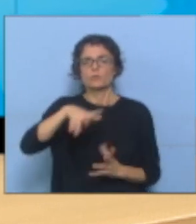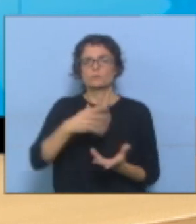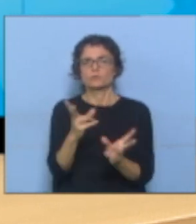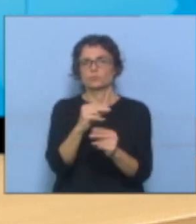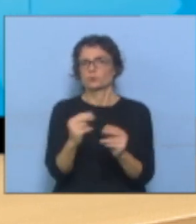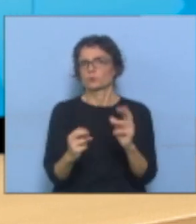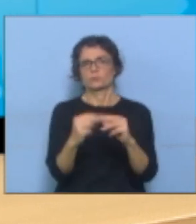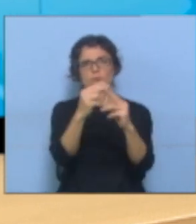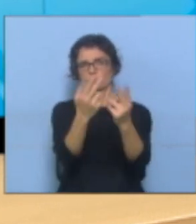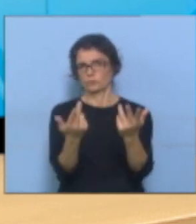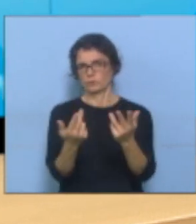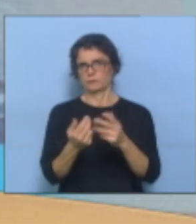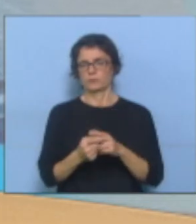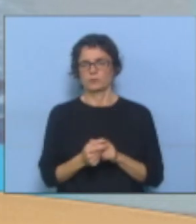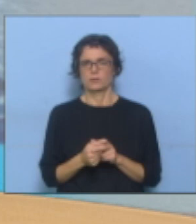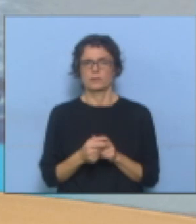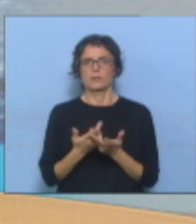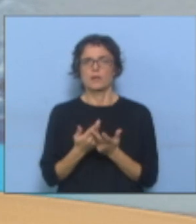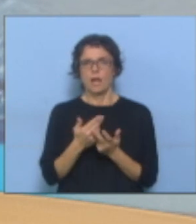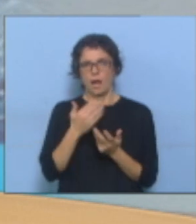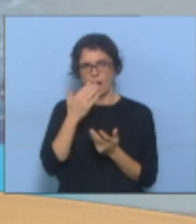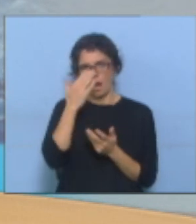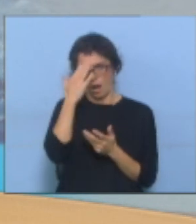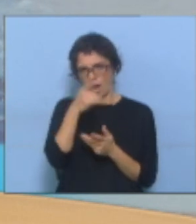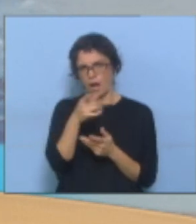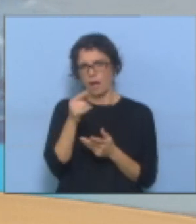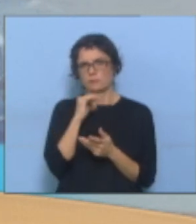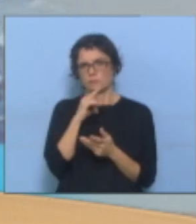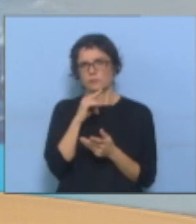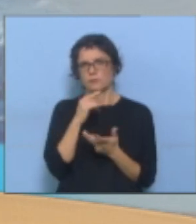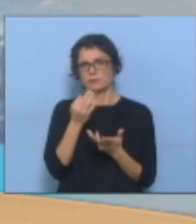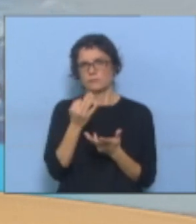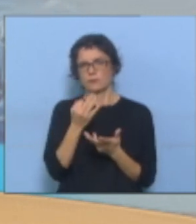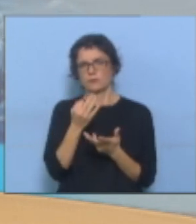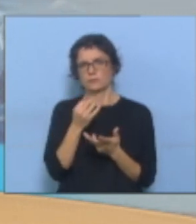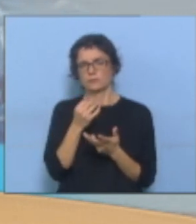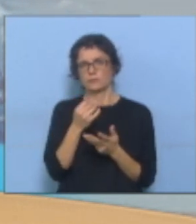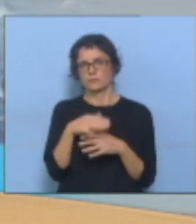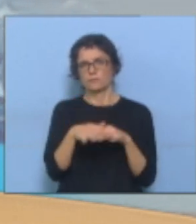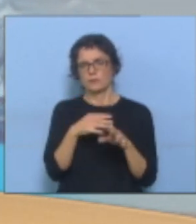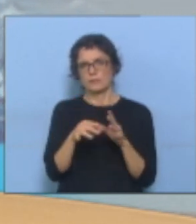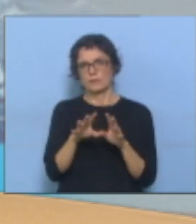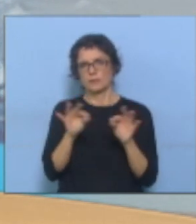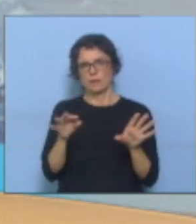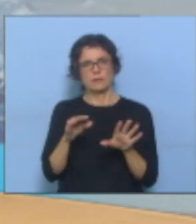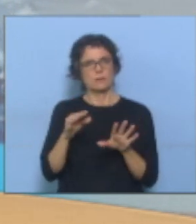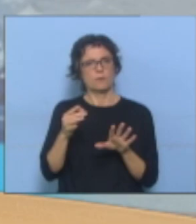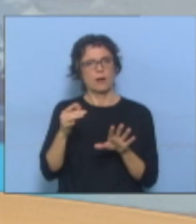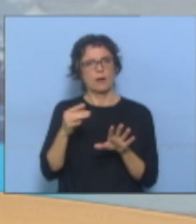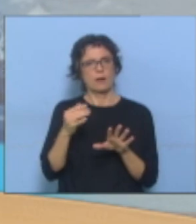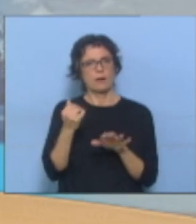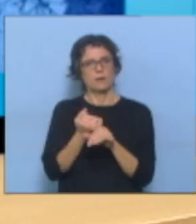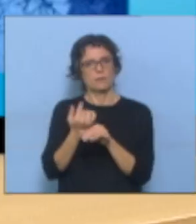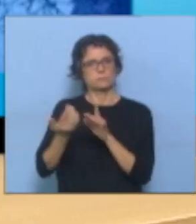é absolutamente crítico. Acredita que se possa repetir esse gesto de Francisco de Assis, de jovens que possam estar também no